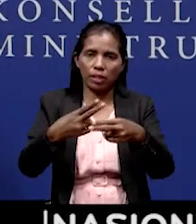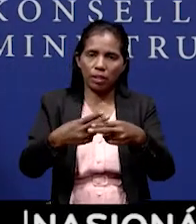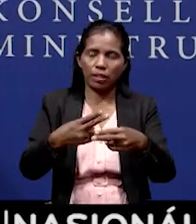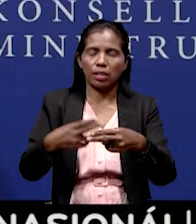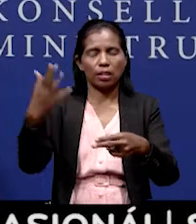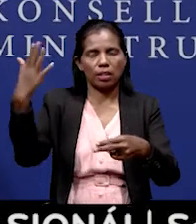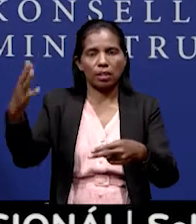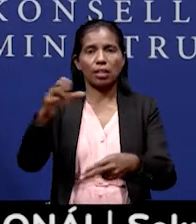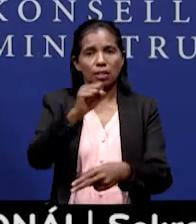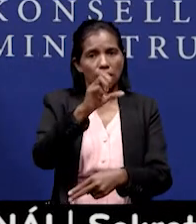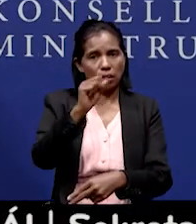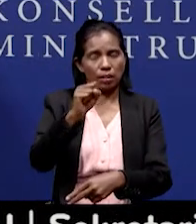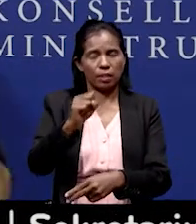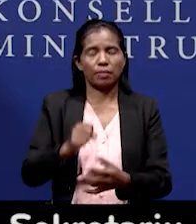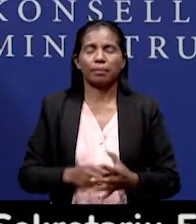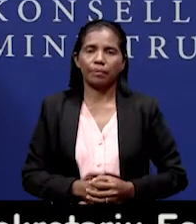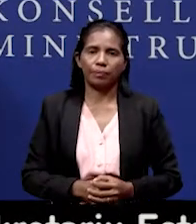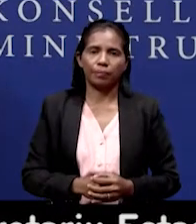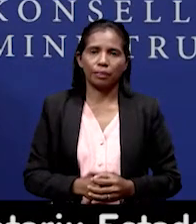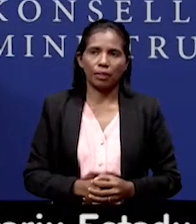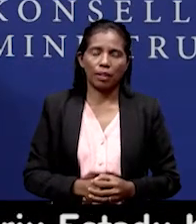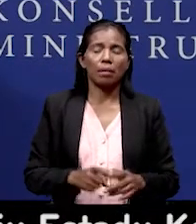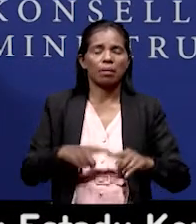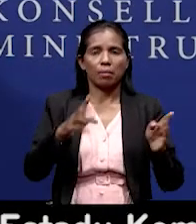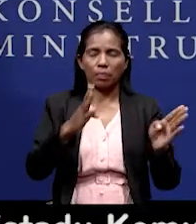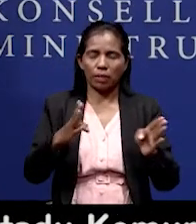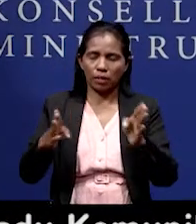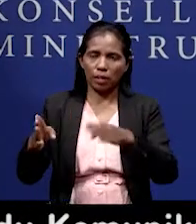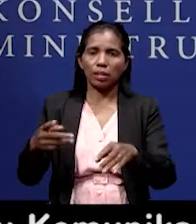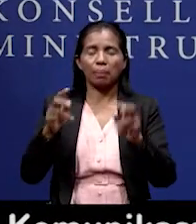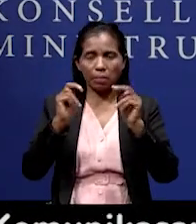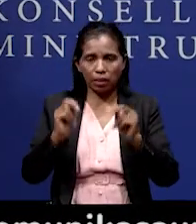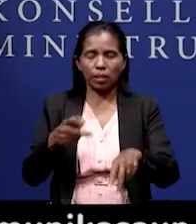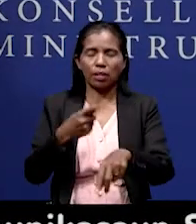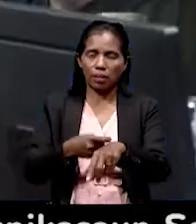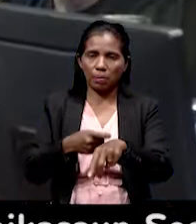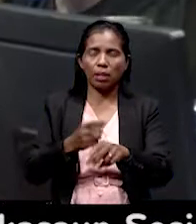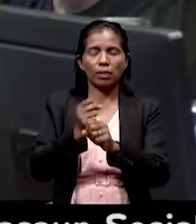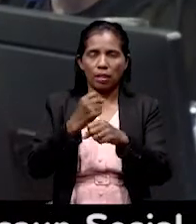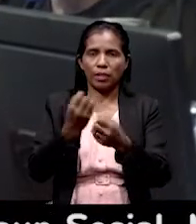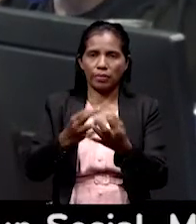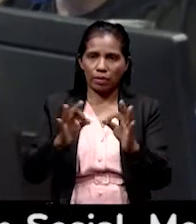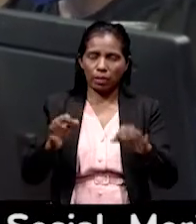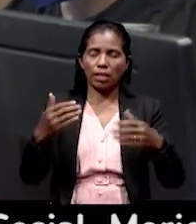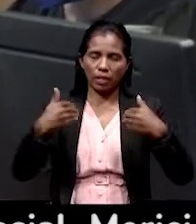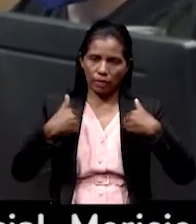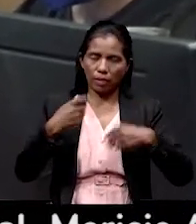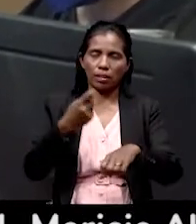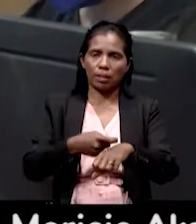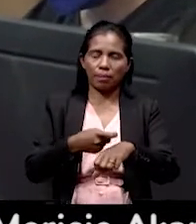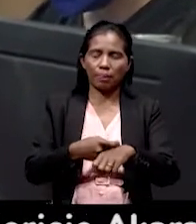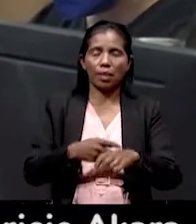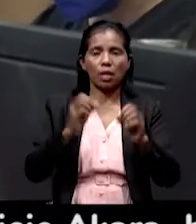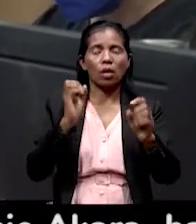Segurança Social, haver processo ser, né? Se precisa tanto tempo para ele finalizar, então ele estende tanto tempo. Diploma não é o objetivo atuar